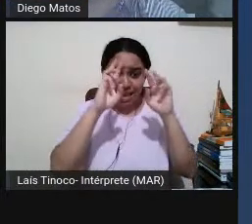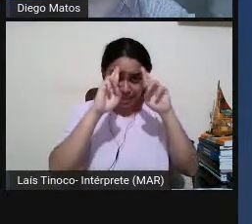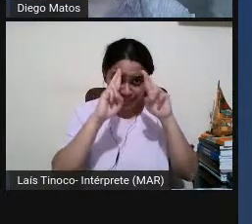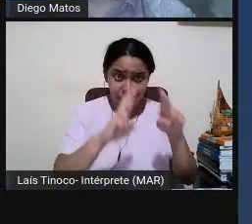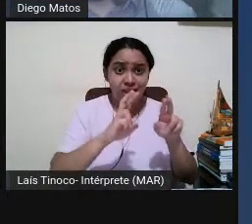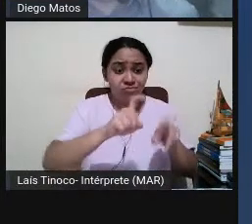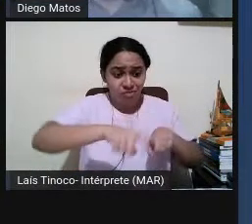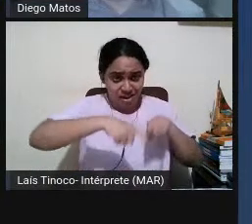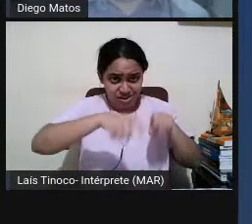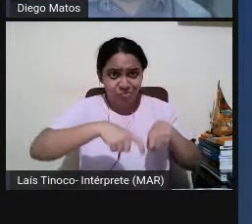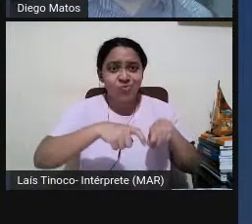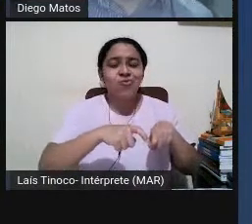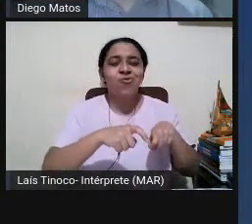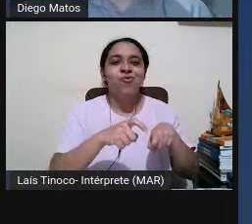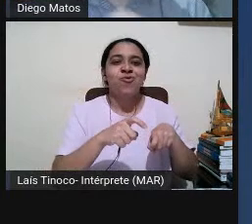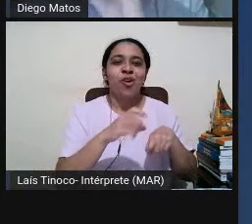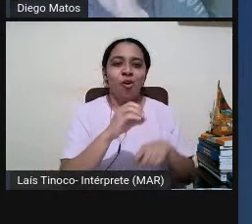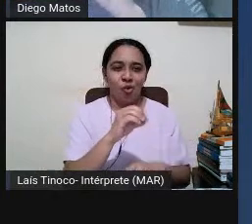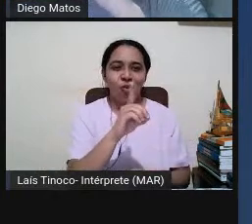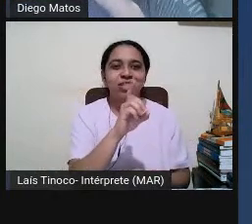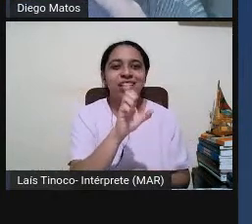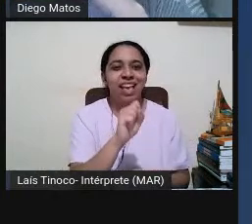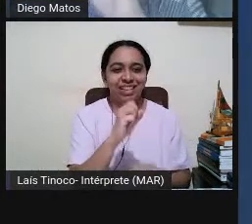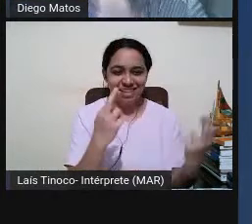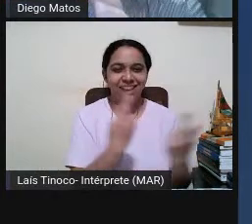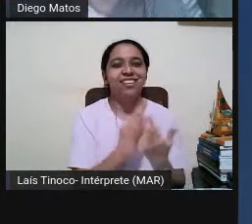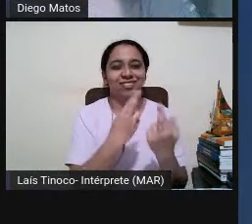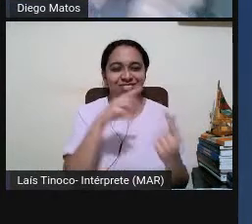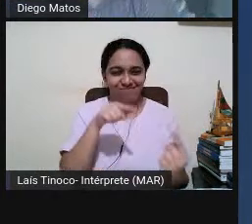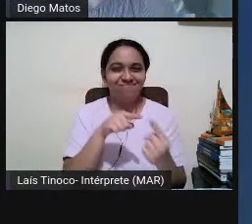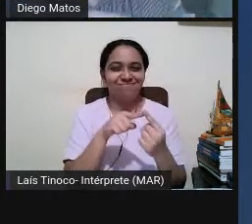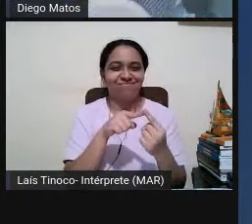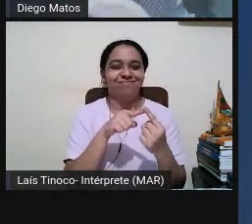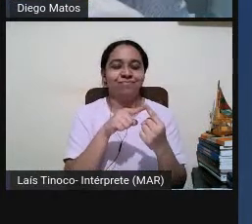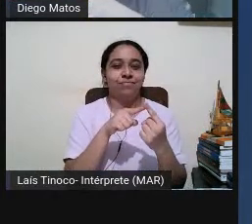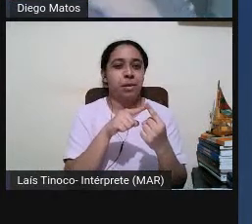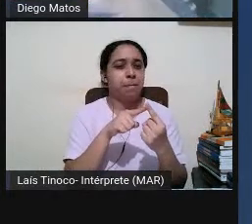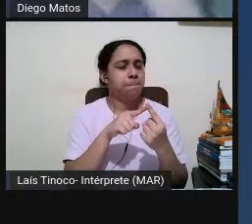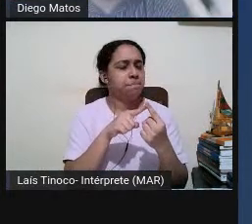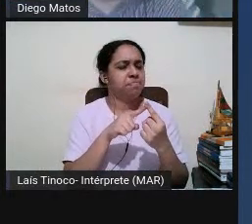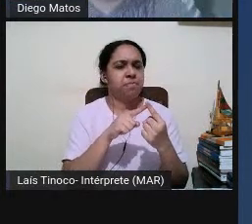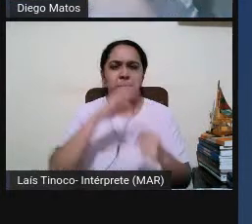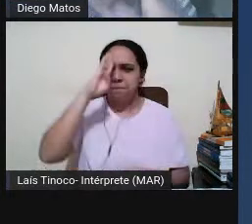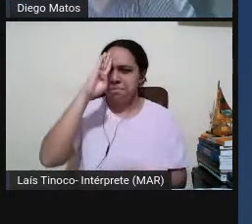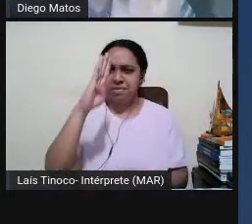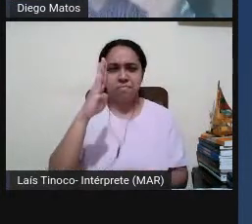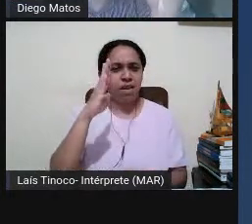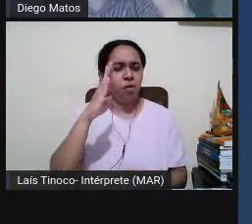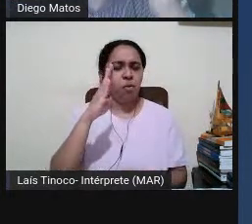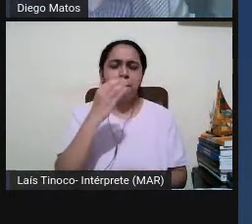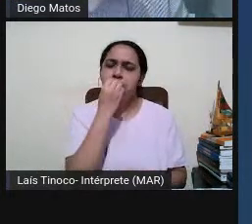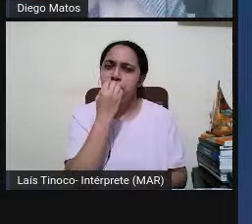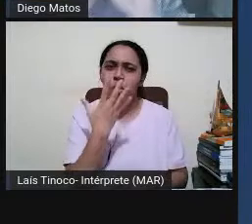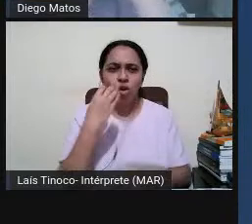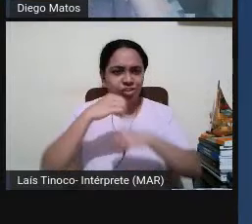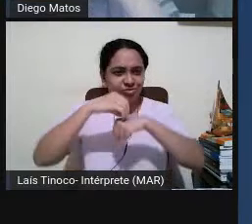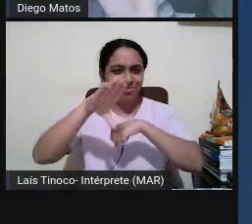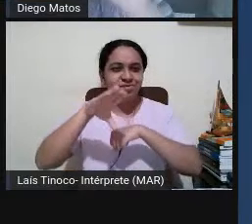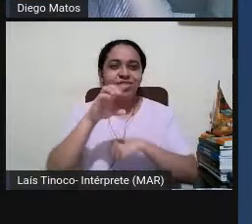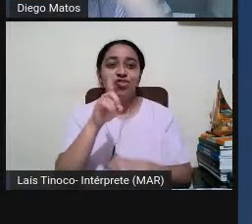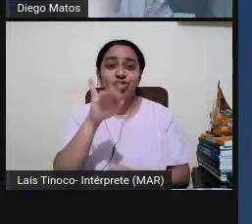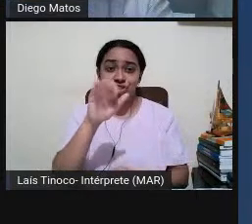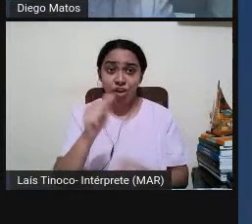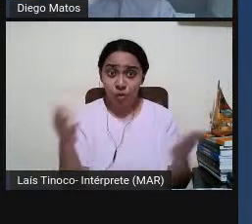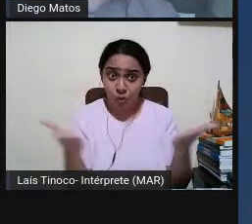relacionado a isso tá bom então é a maior dica que eu tenho uma das maiores dicas que eu tenho aqui para